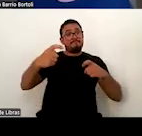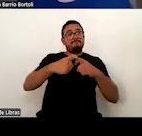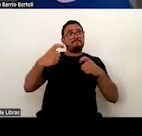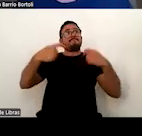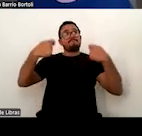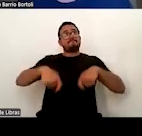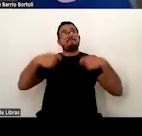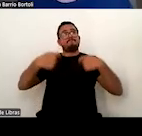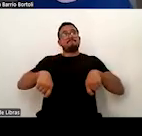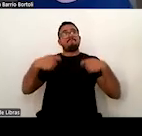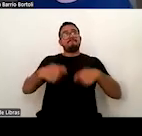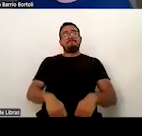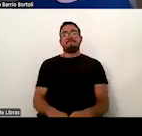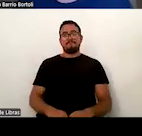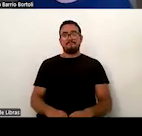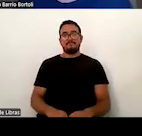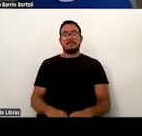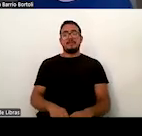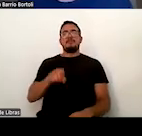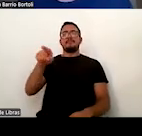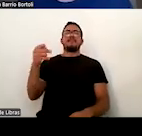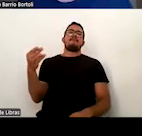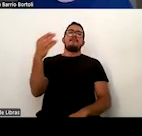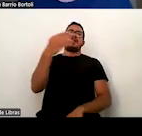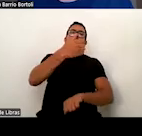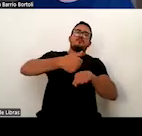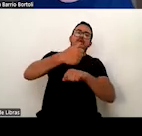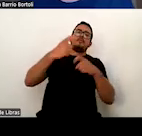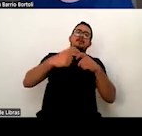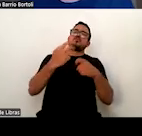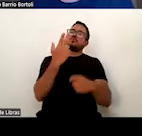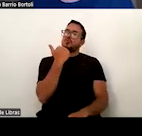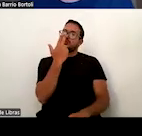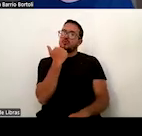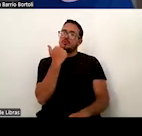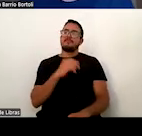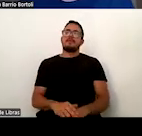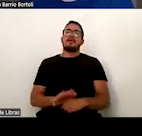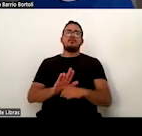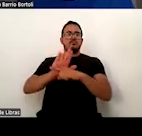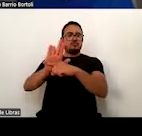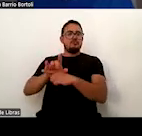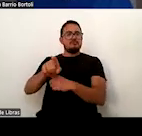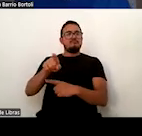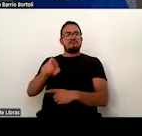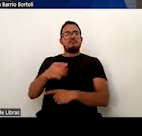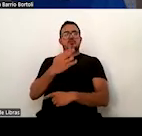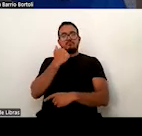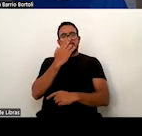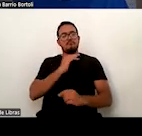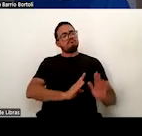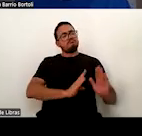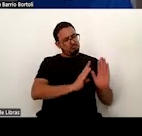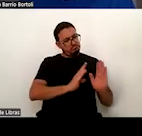um nutricionista, pode ajudar bastante também a gente a seguir uma dieta mais saudável. Tá? Então, para a gente, o que eu